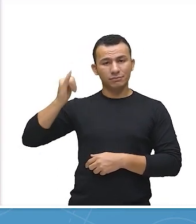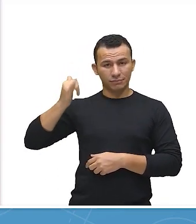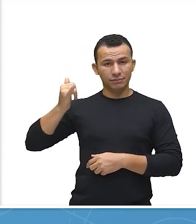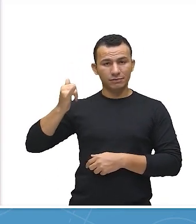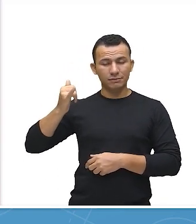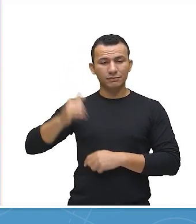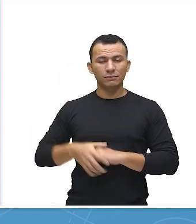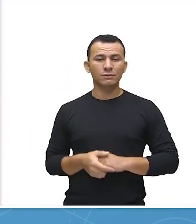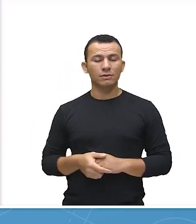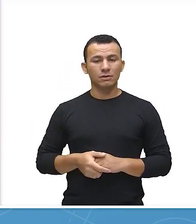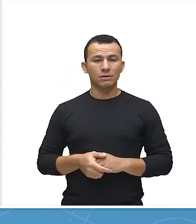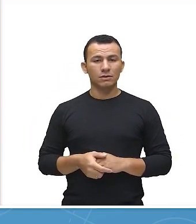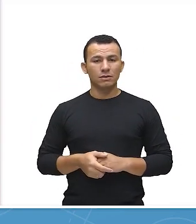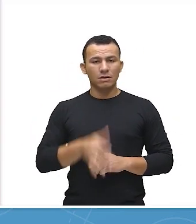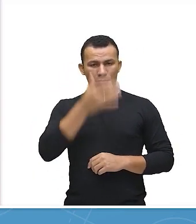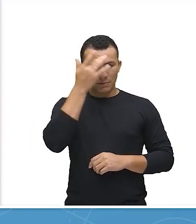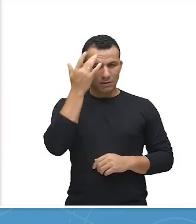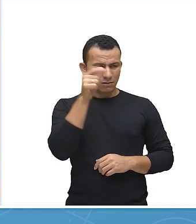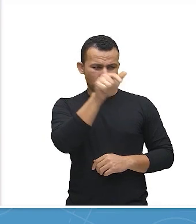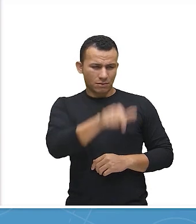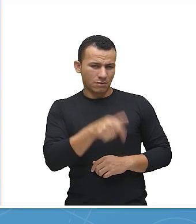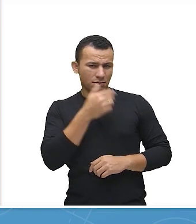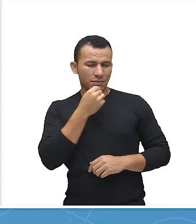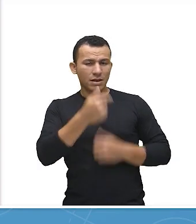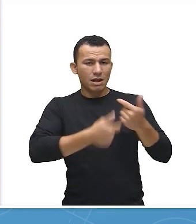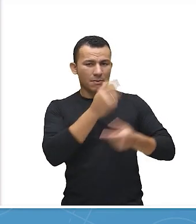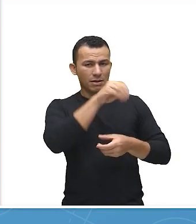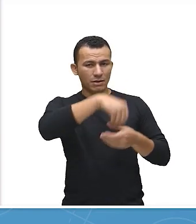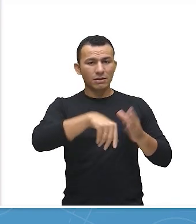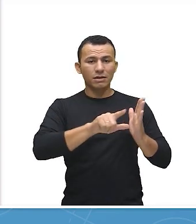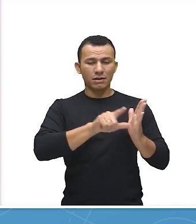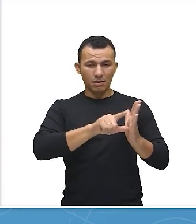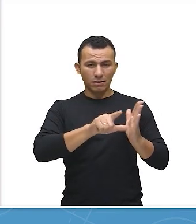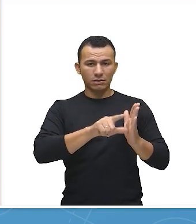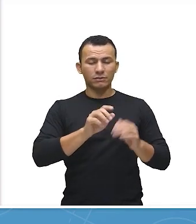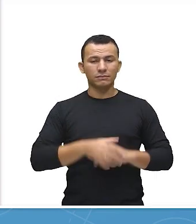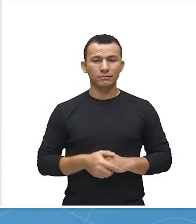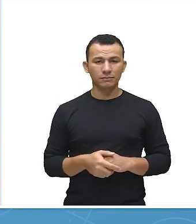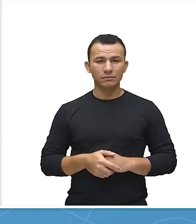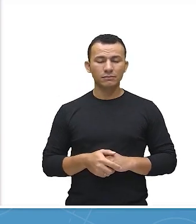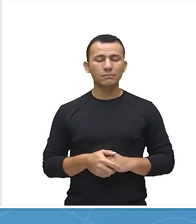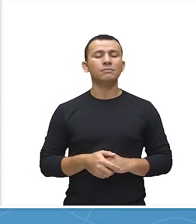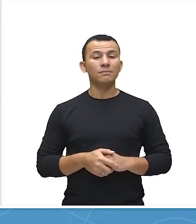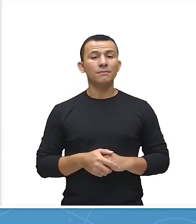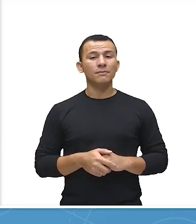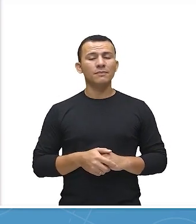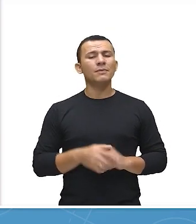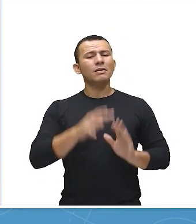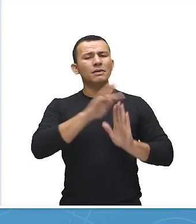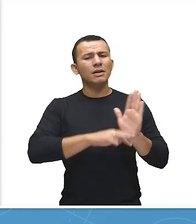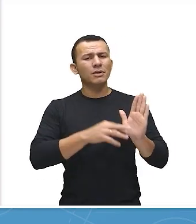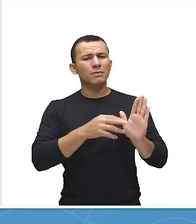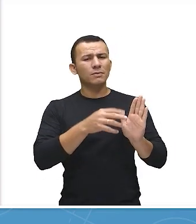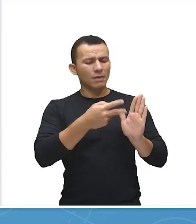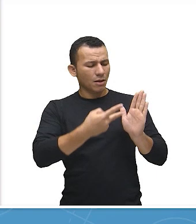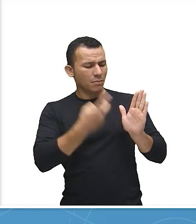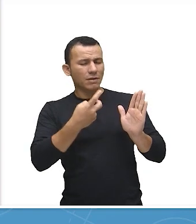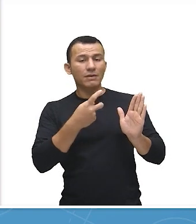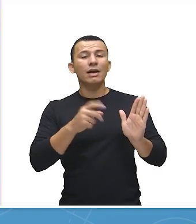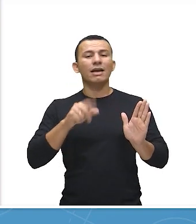a gente pode substituir pelo pronome ele, né? Um deles cantava lindamente, outro